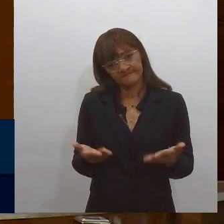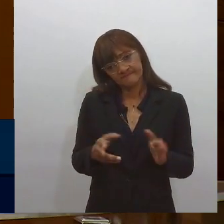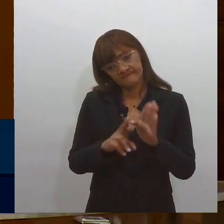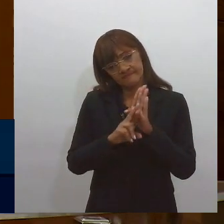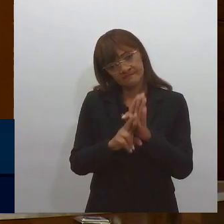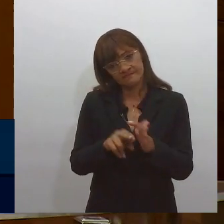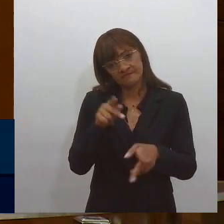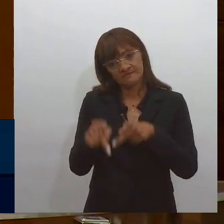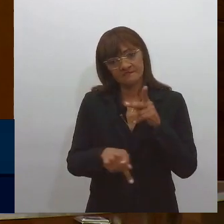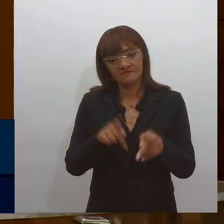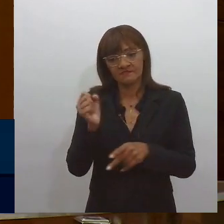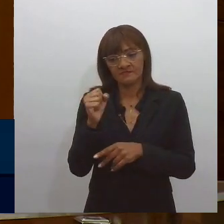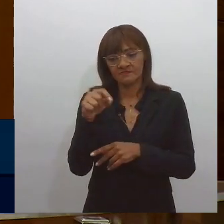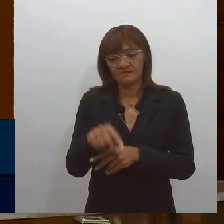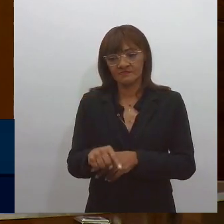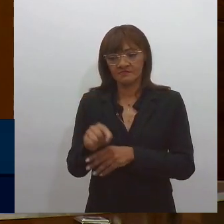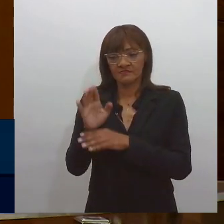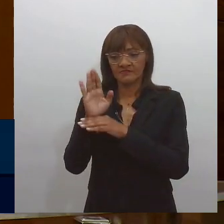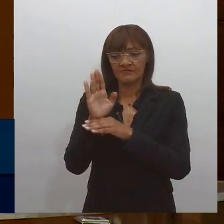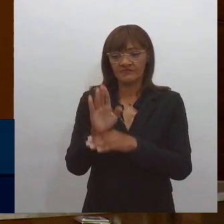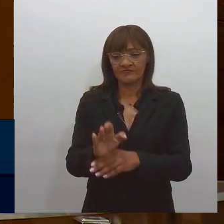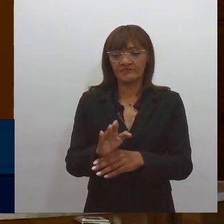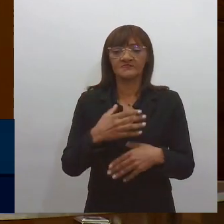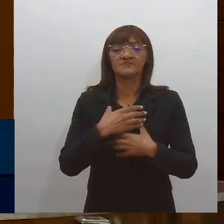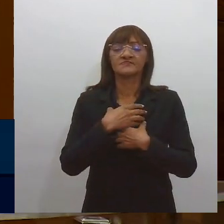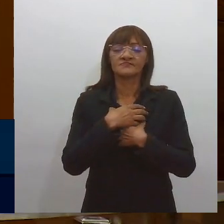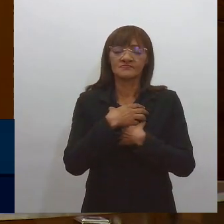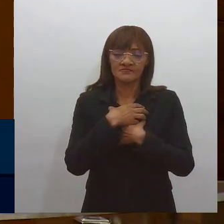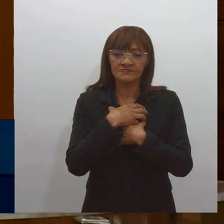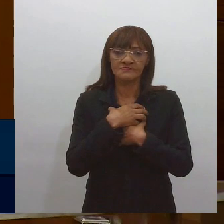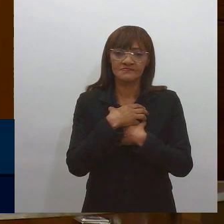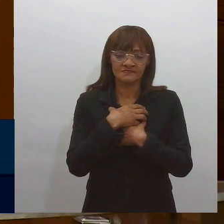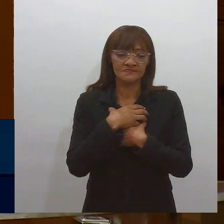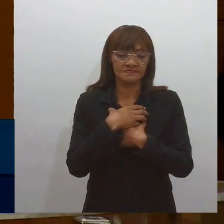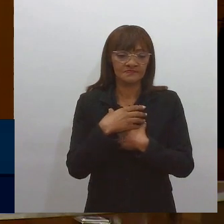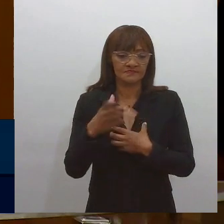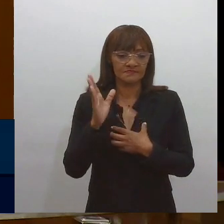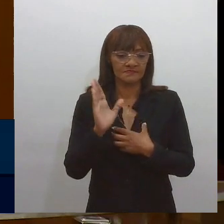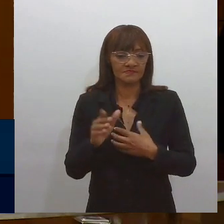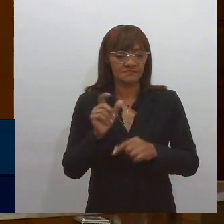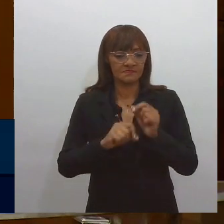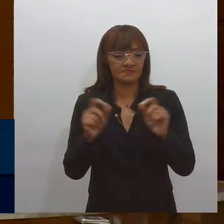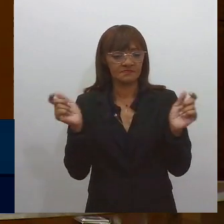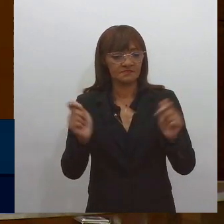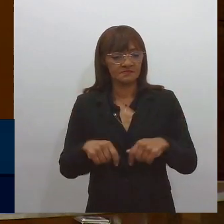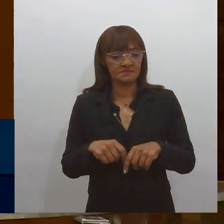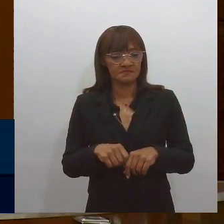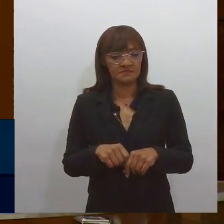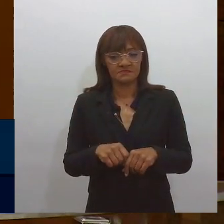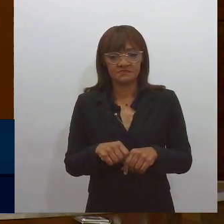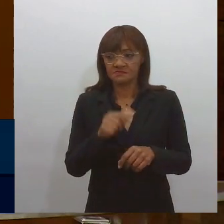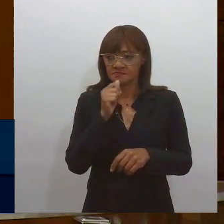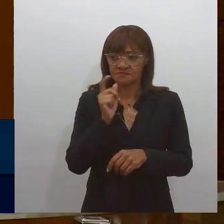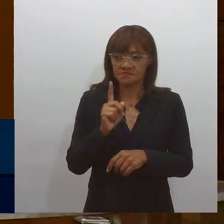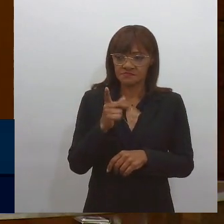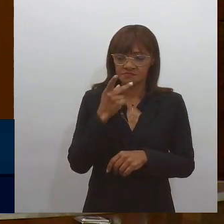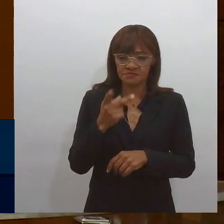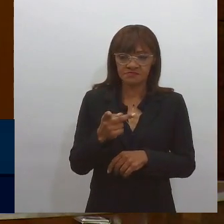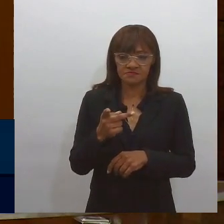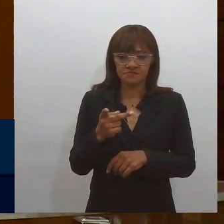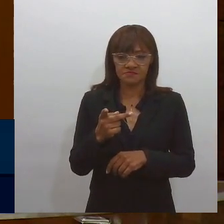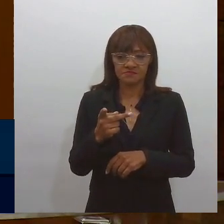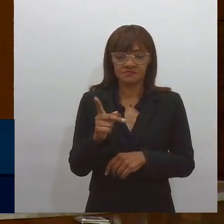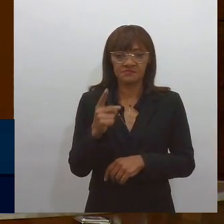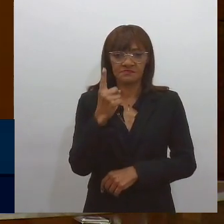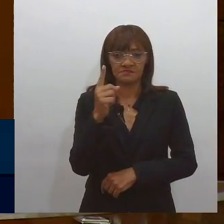solidariedade Deputado garibald e se possível se não tiver mais ninguém inscrito que a gente possa também fazer um minuto de silêncio por aqueles